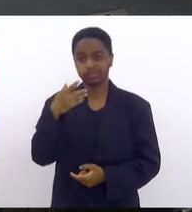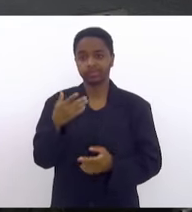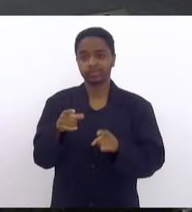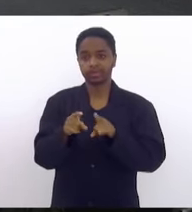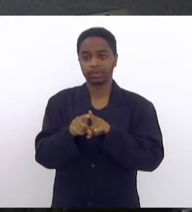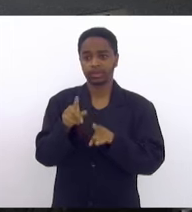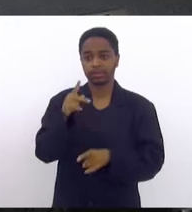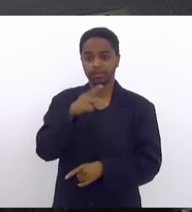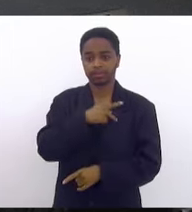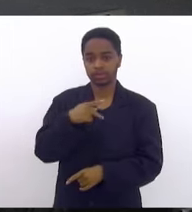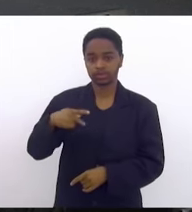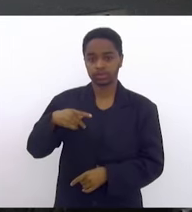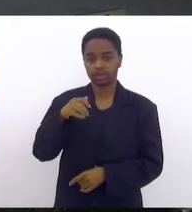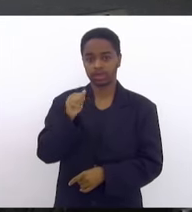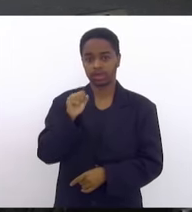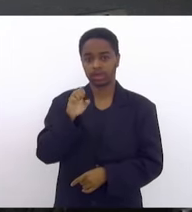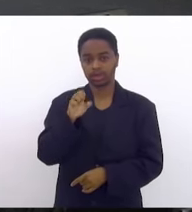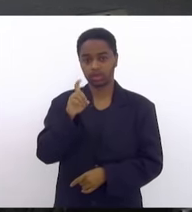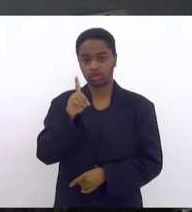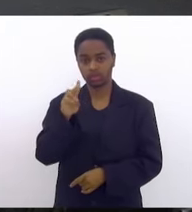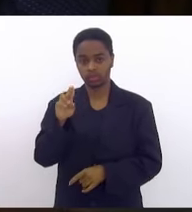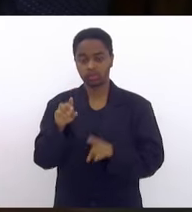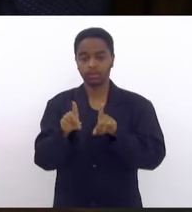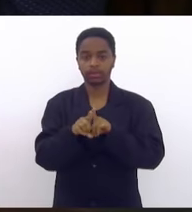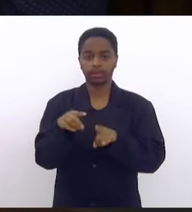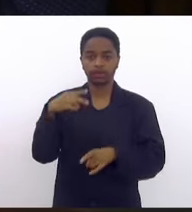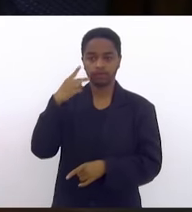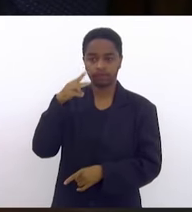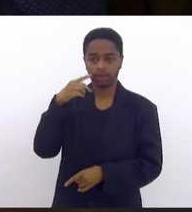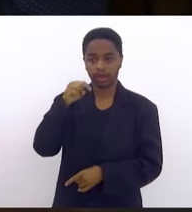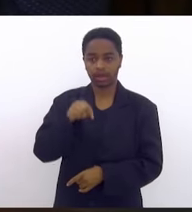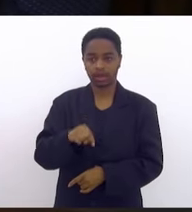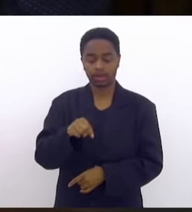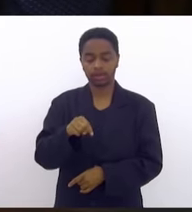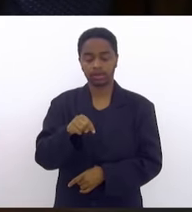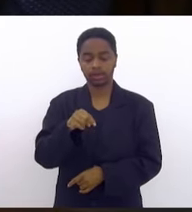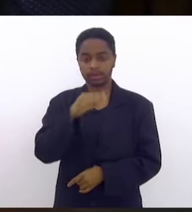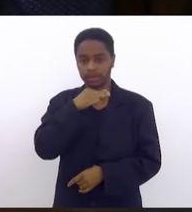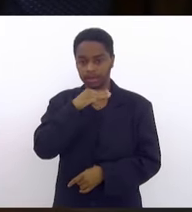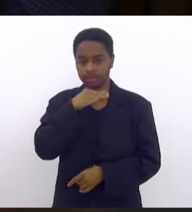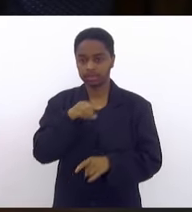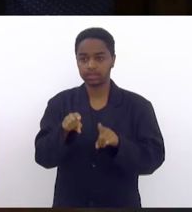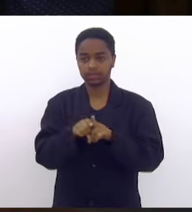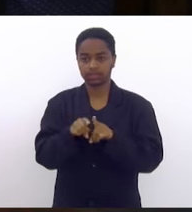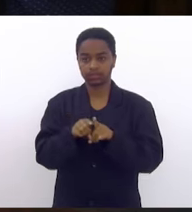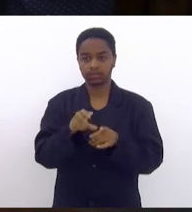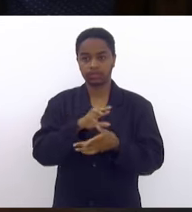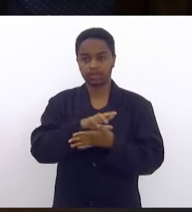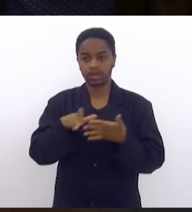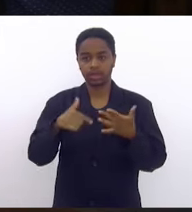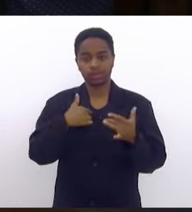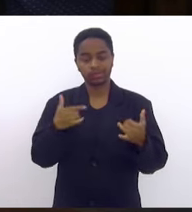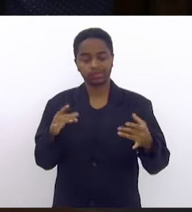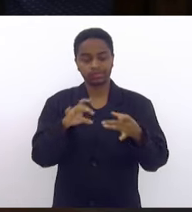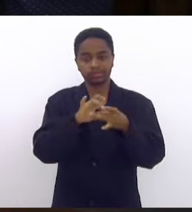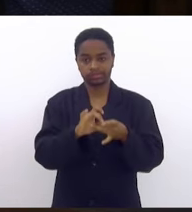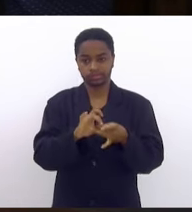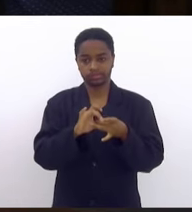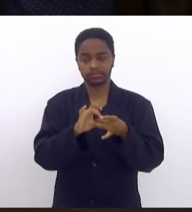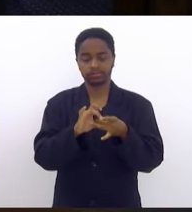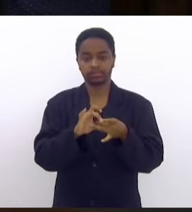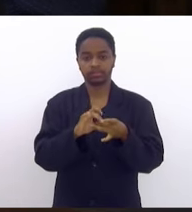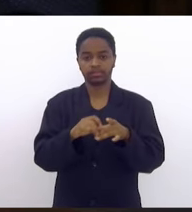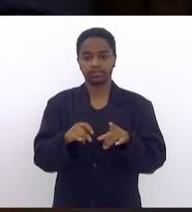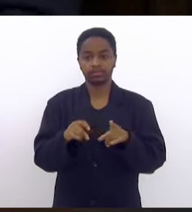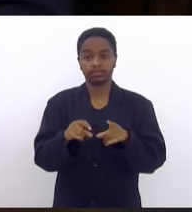Jordão, os vereadores de Mangaratiba, a vereadora Cecília Cabral, moro bem próximos deles.